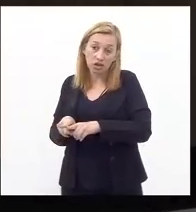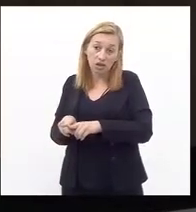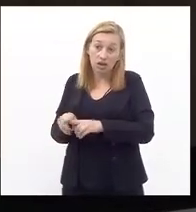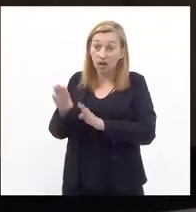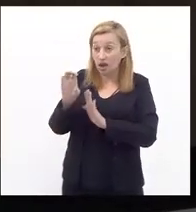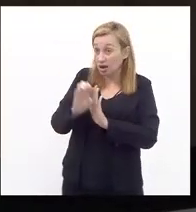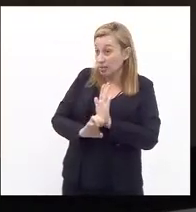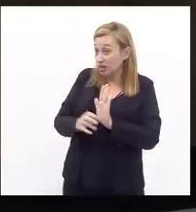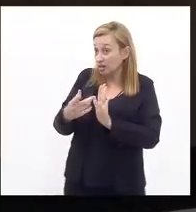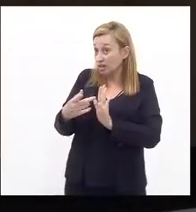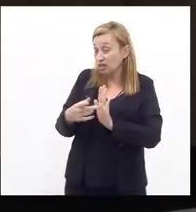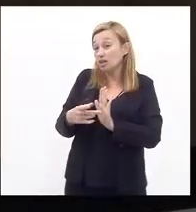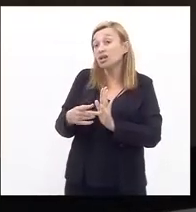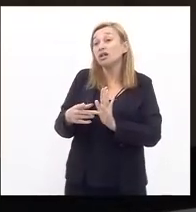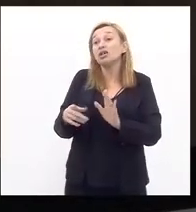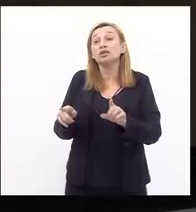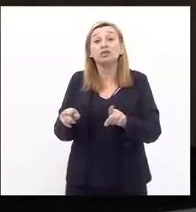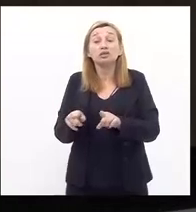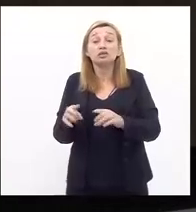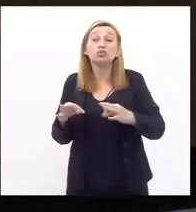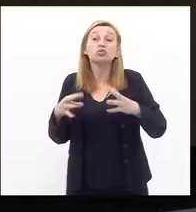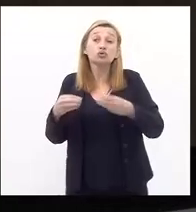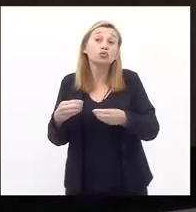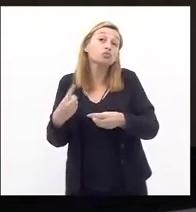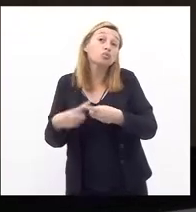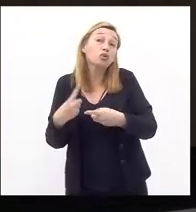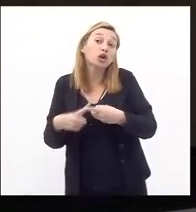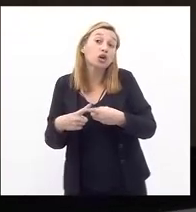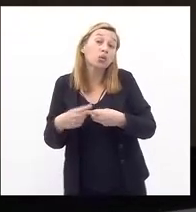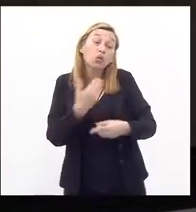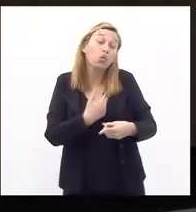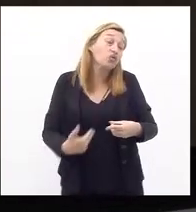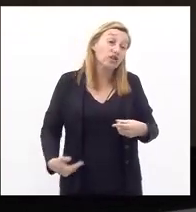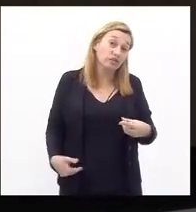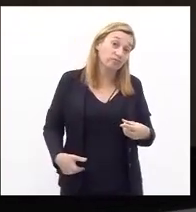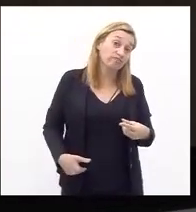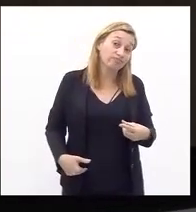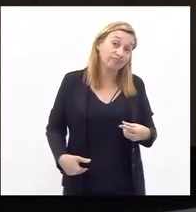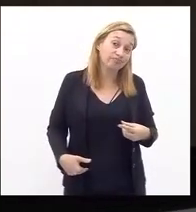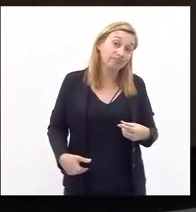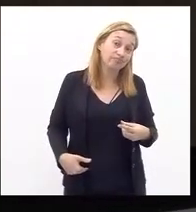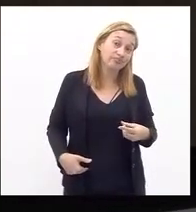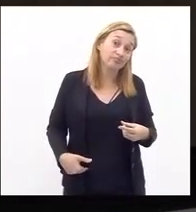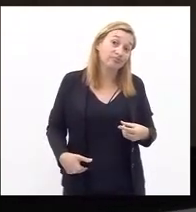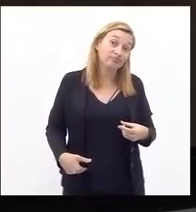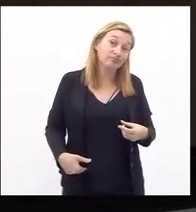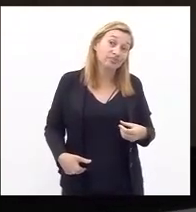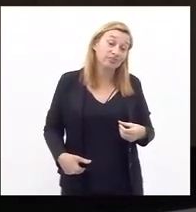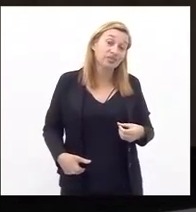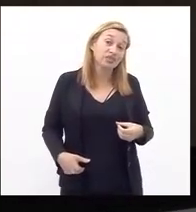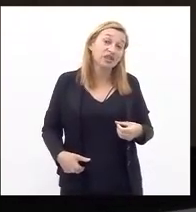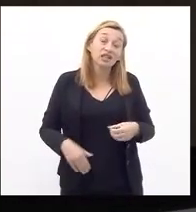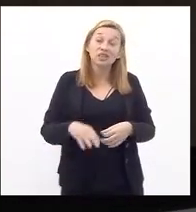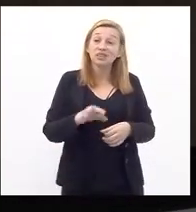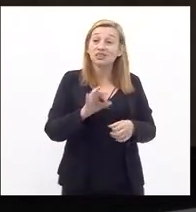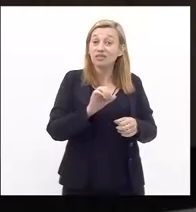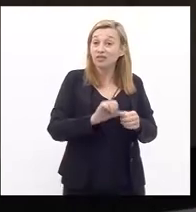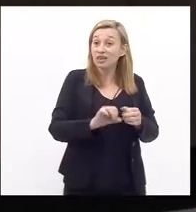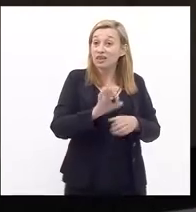destaque sobretudo porque o governo Fez absolutamente